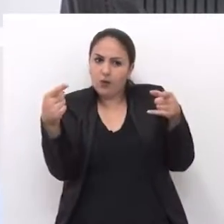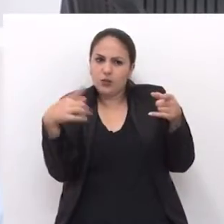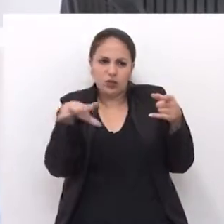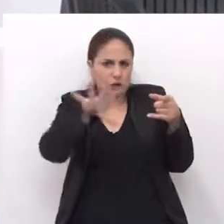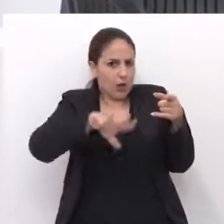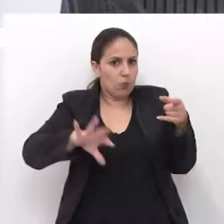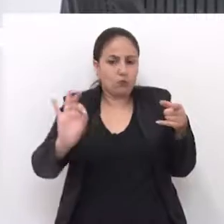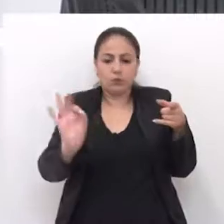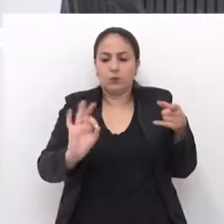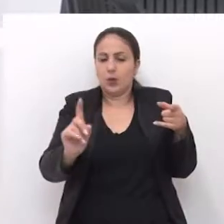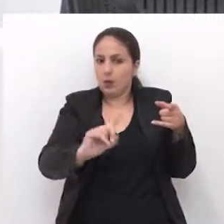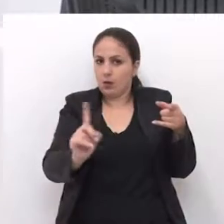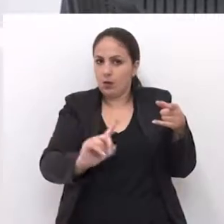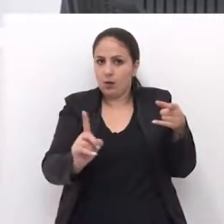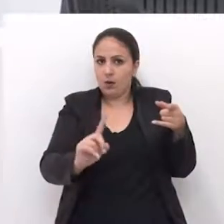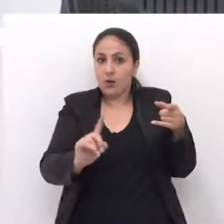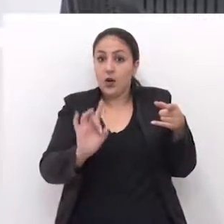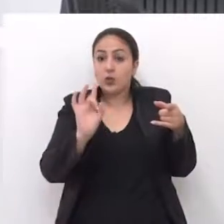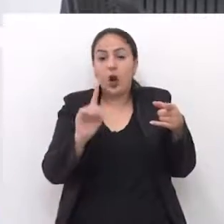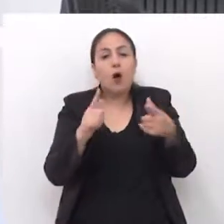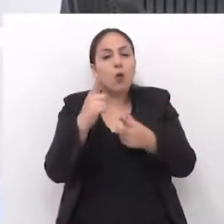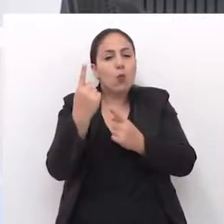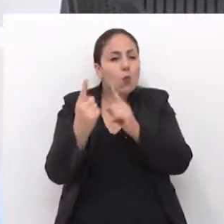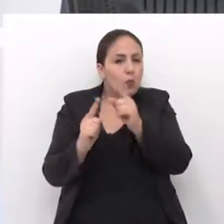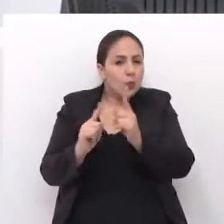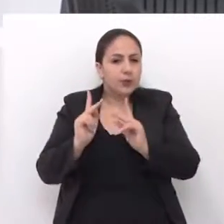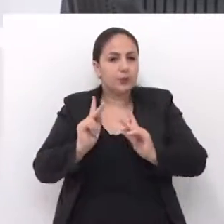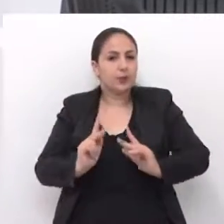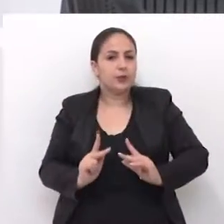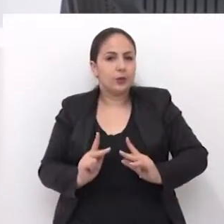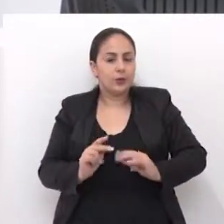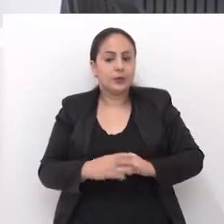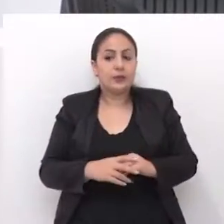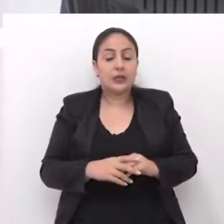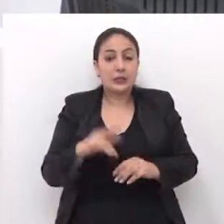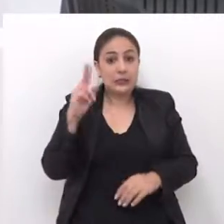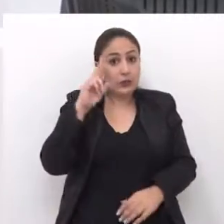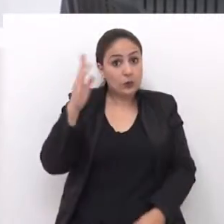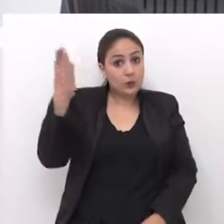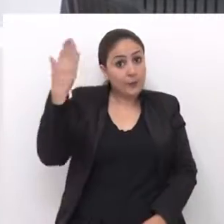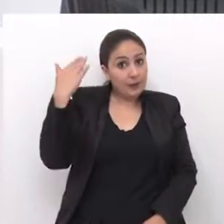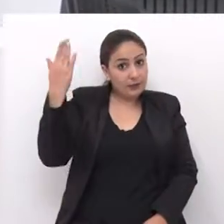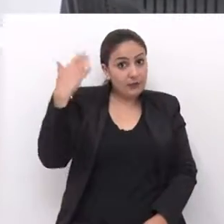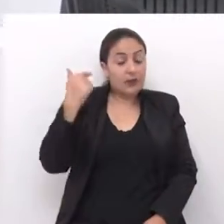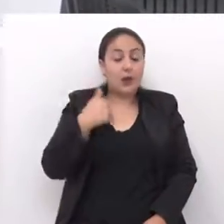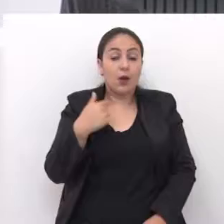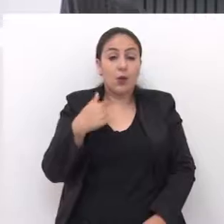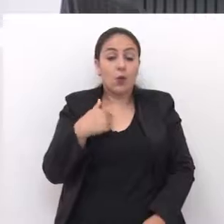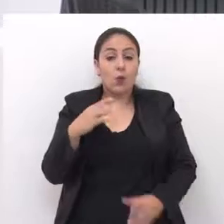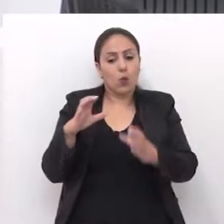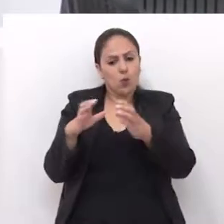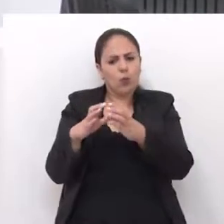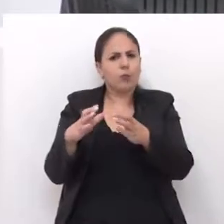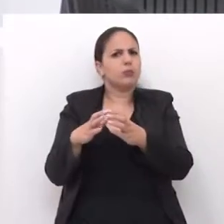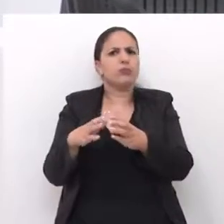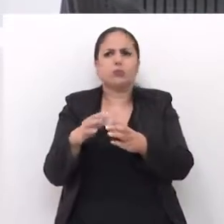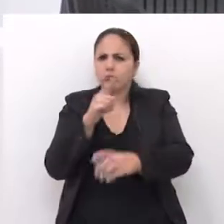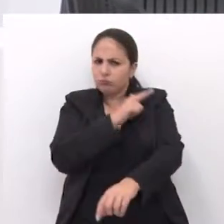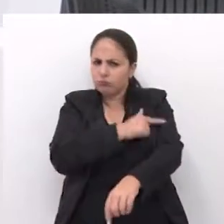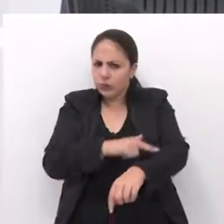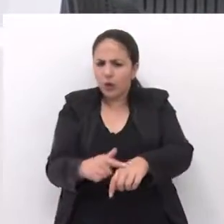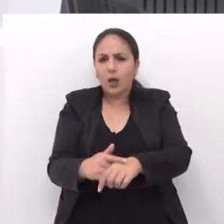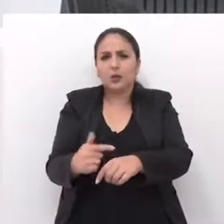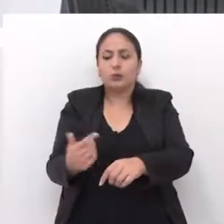não fazer uma generalização, né, em torno dessas pessoas, pois na segunda passada eu fui abordado por um grupo muito educado, que conversou comigo,